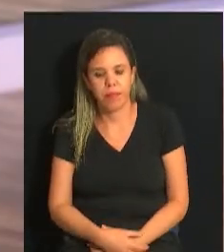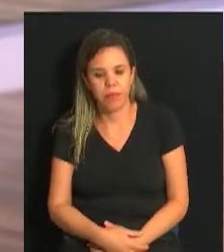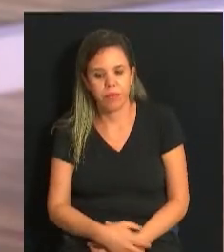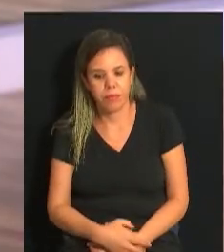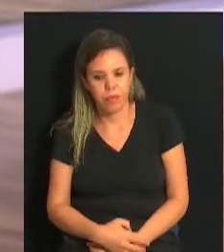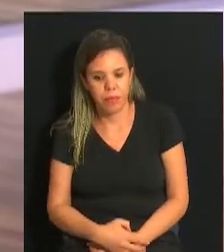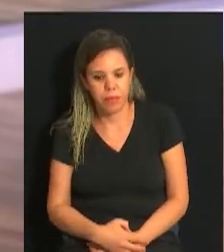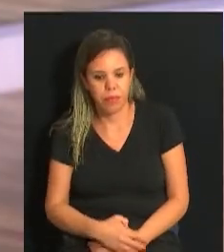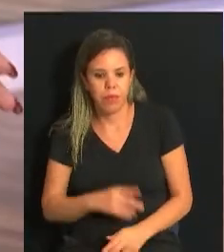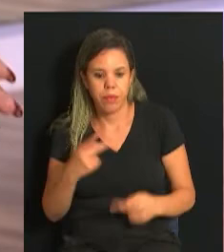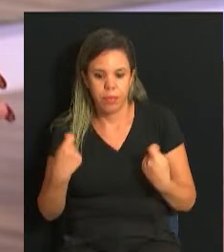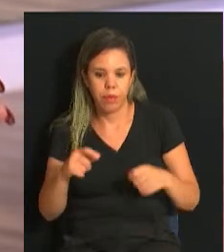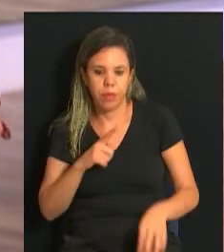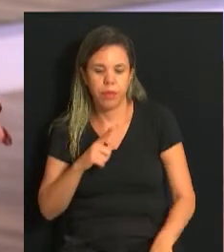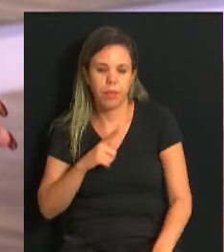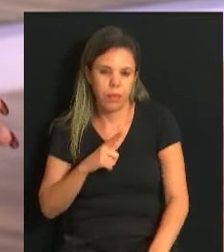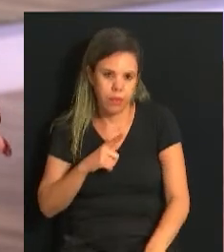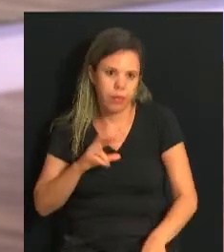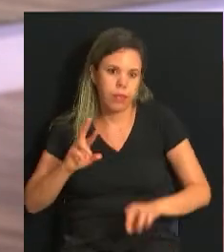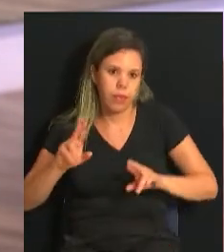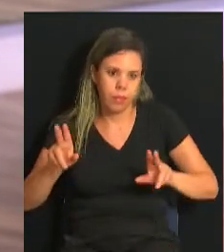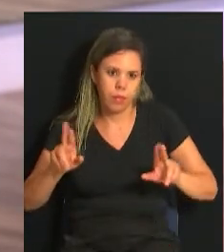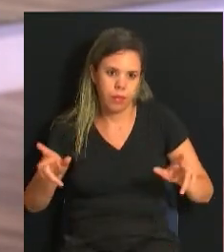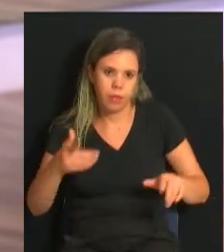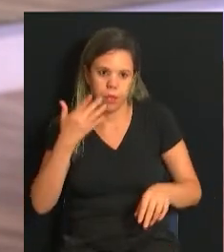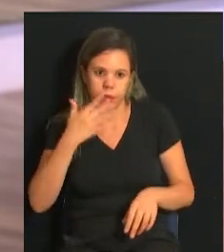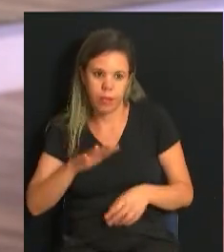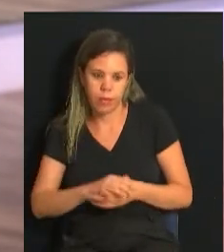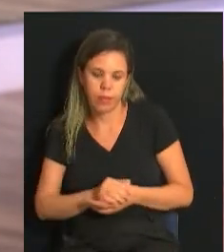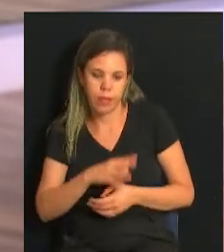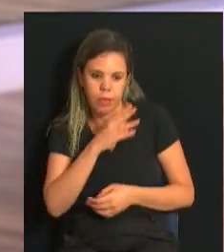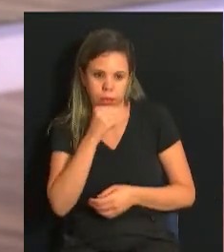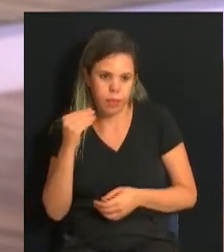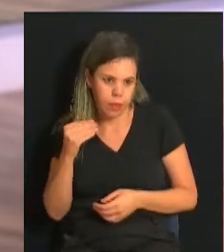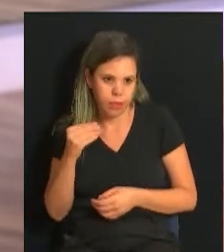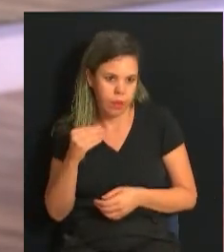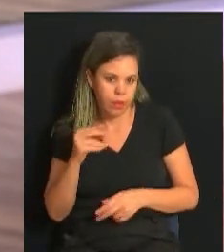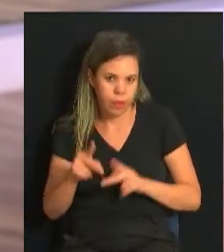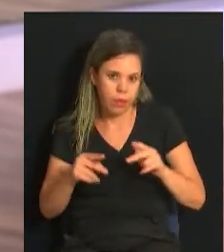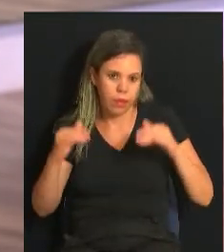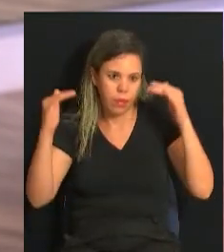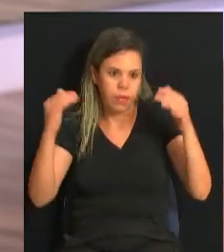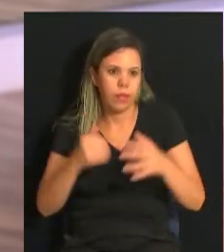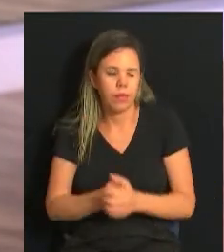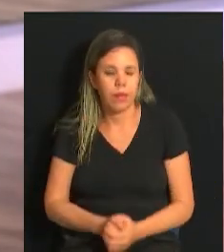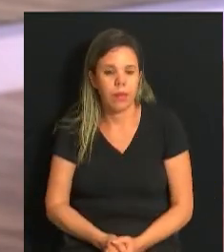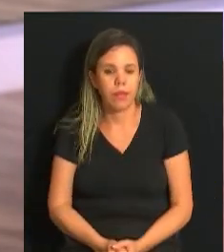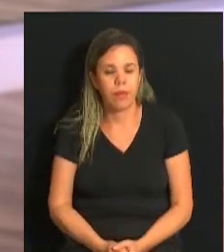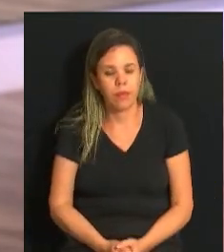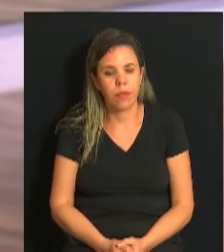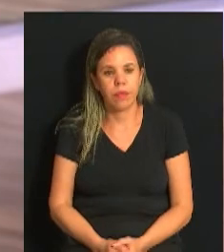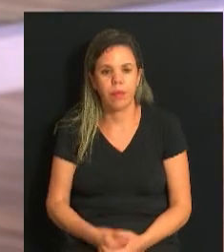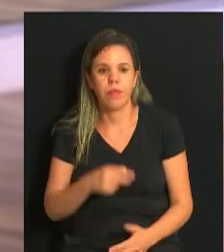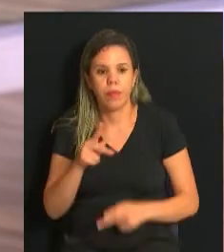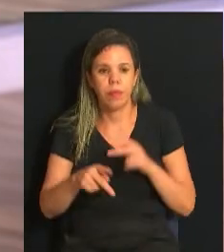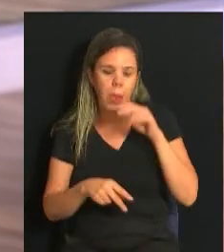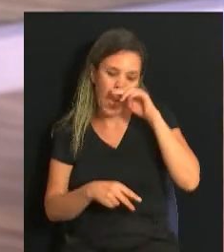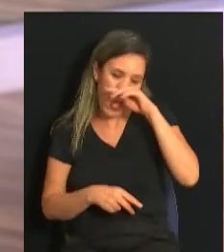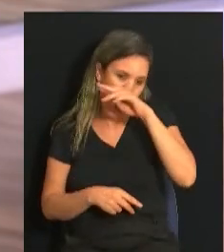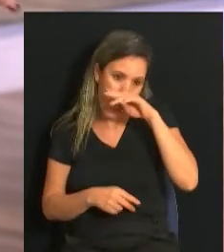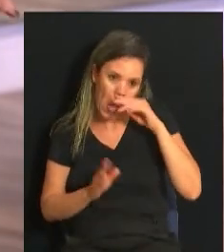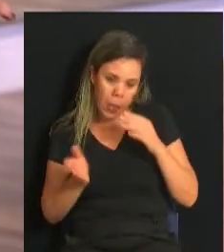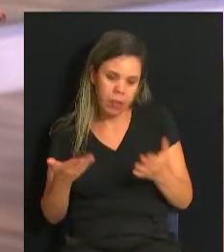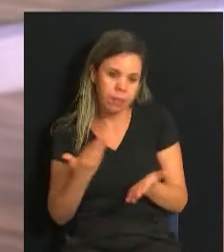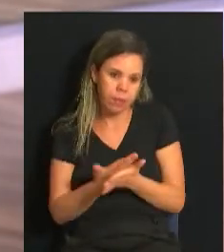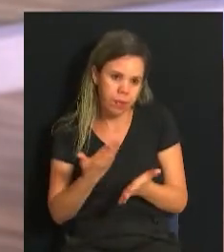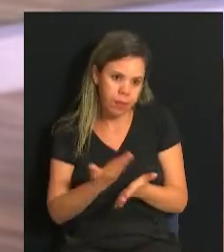marcas até um direção amiga diferente é um adulto né e aperta pessoas inclusive